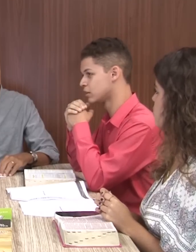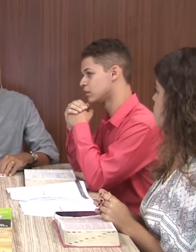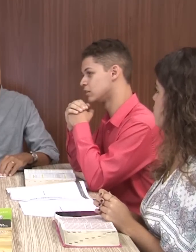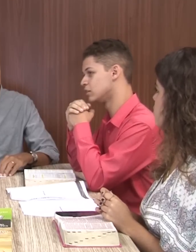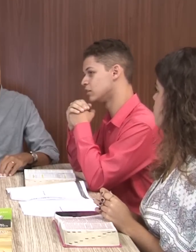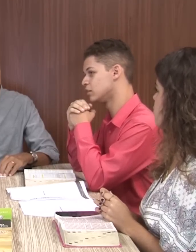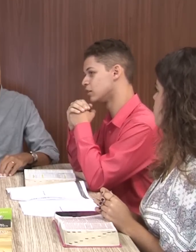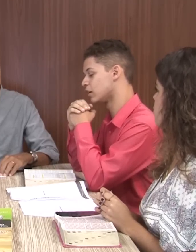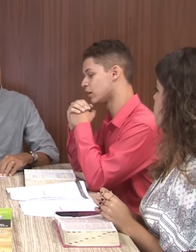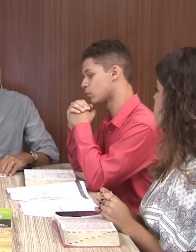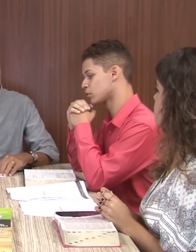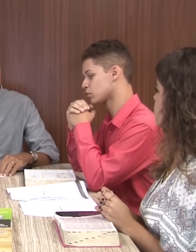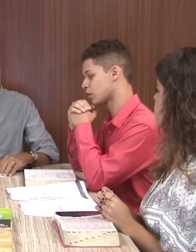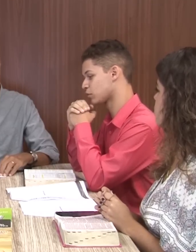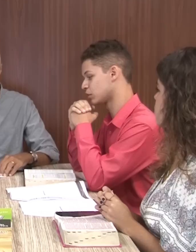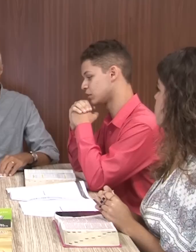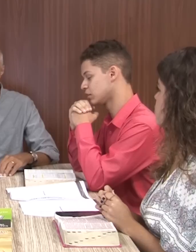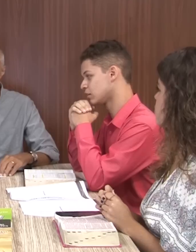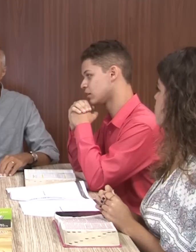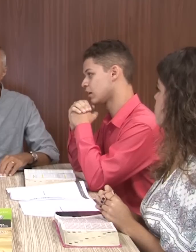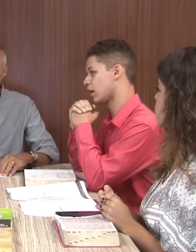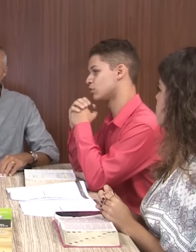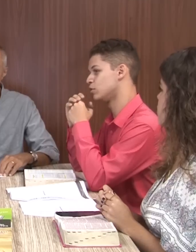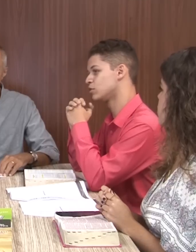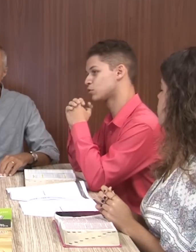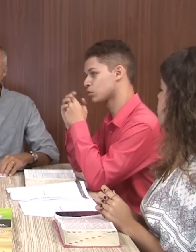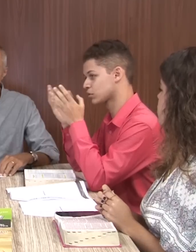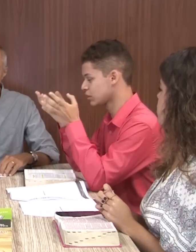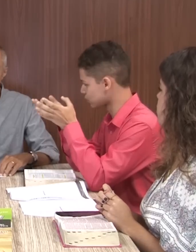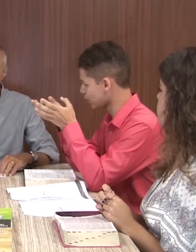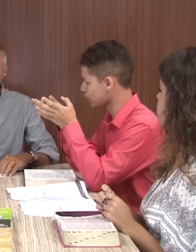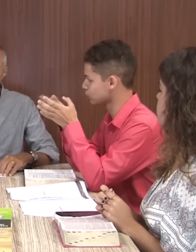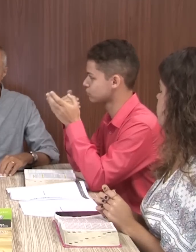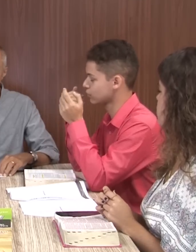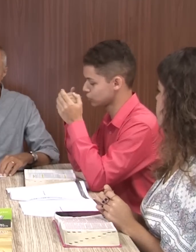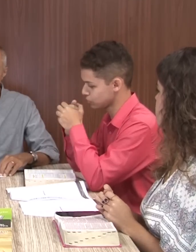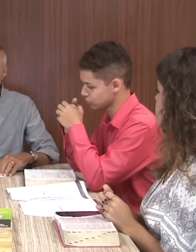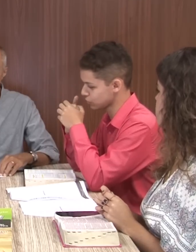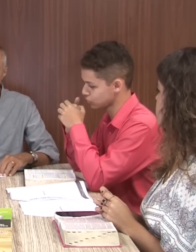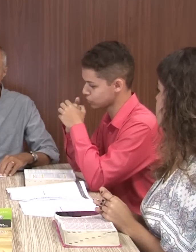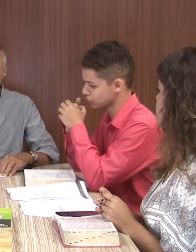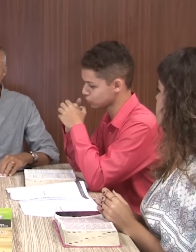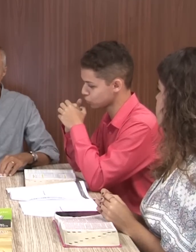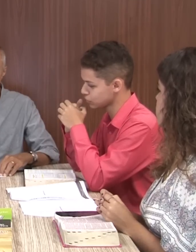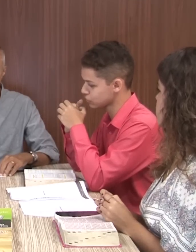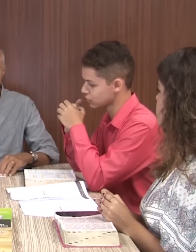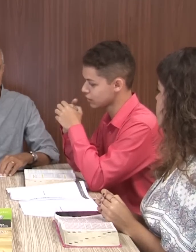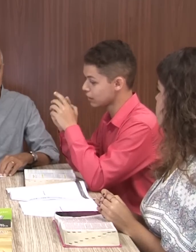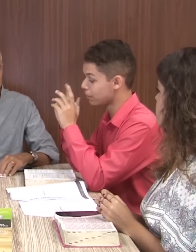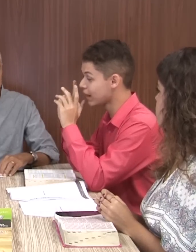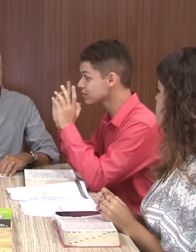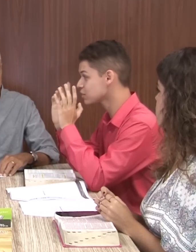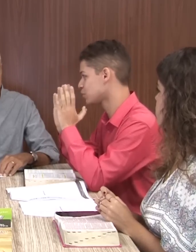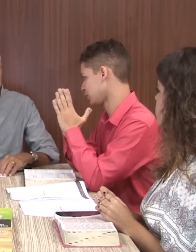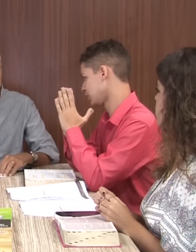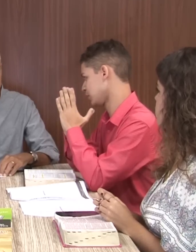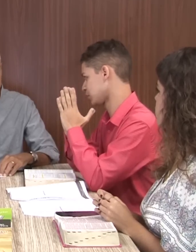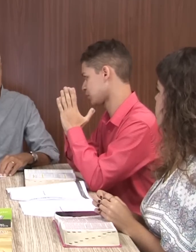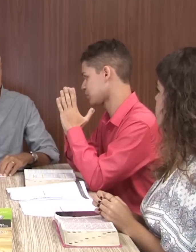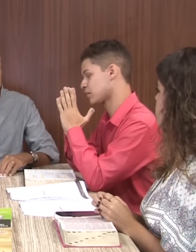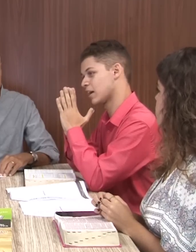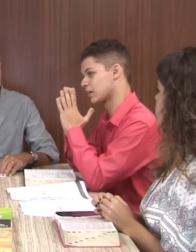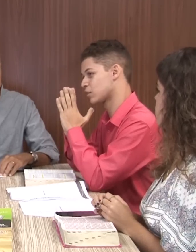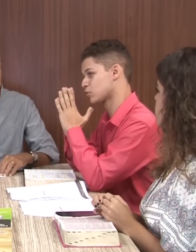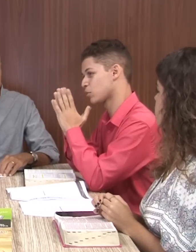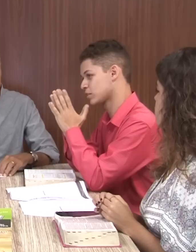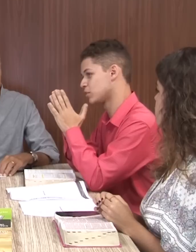promessa, que, como a gente estava falando aqui, as virgens tosquenejaram, adormeceram, né, todas, mas a